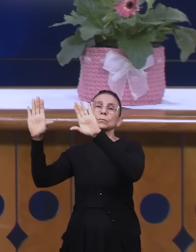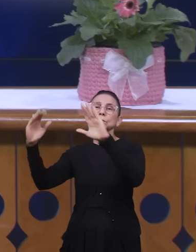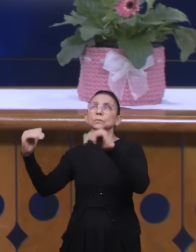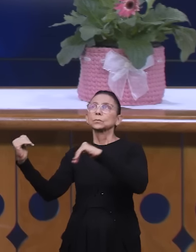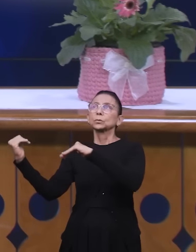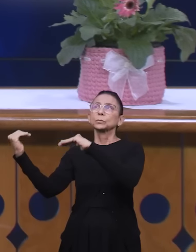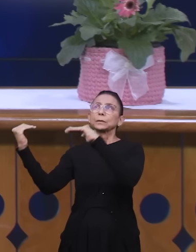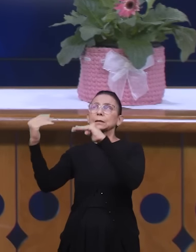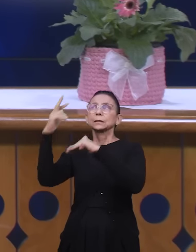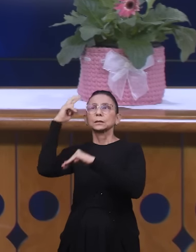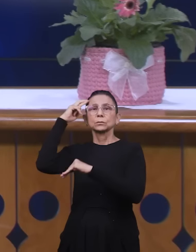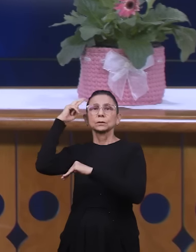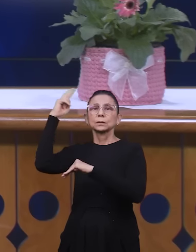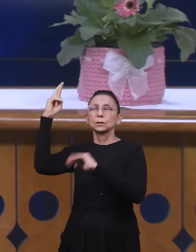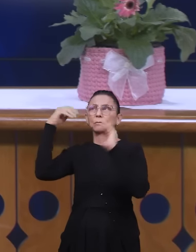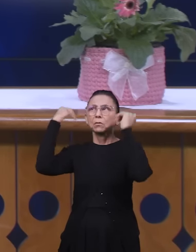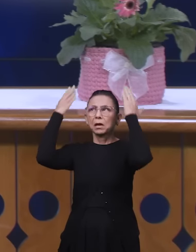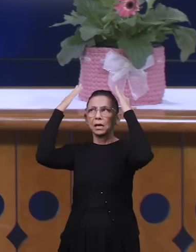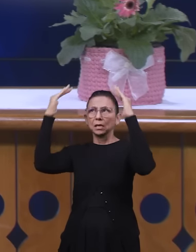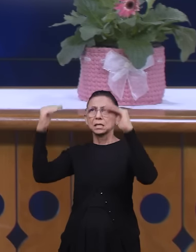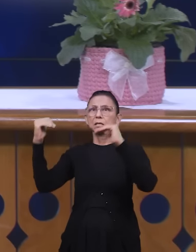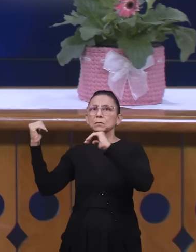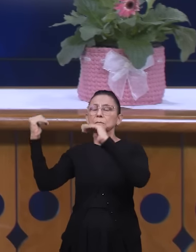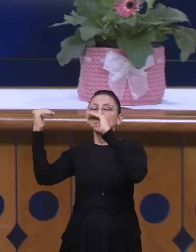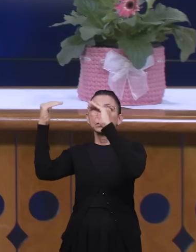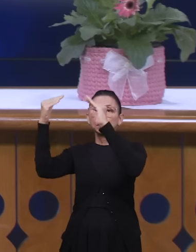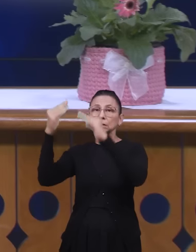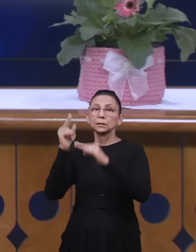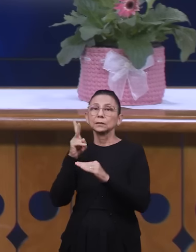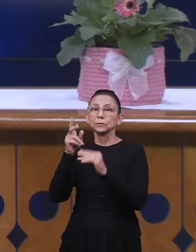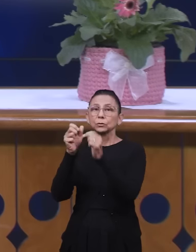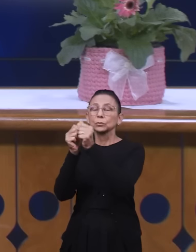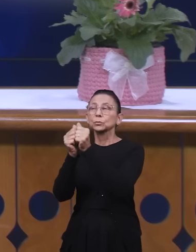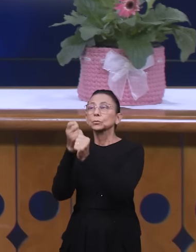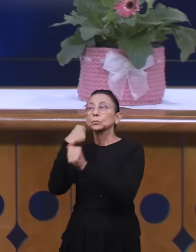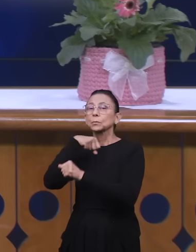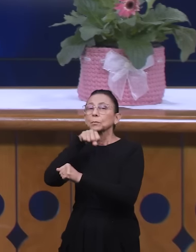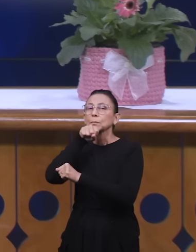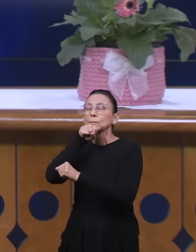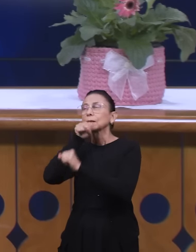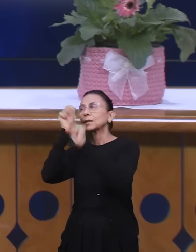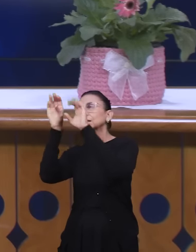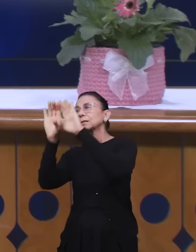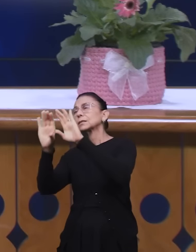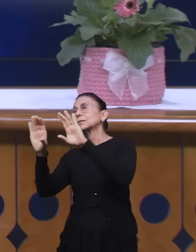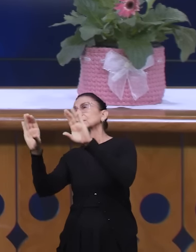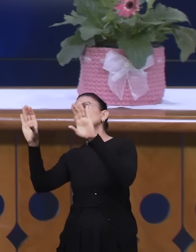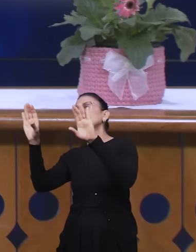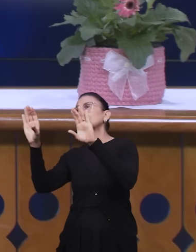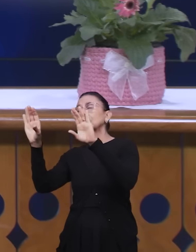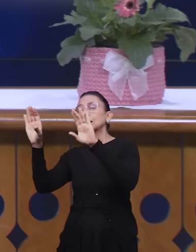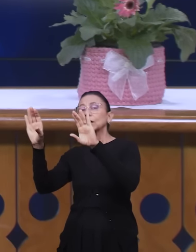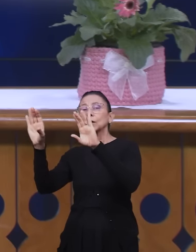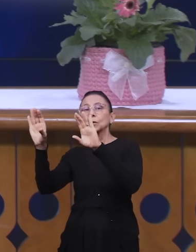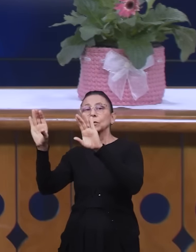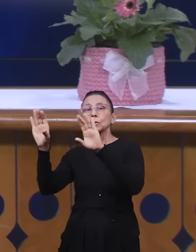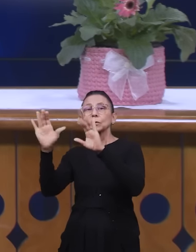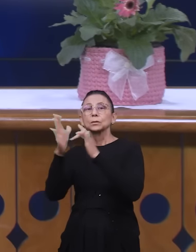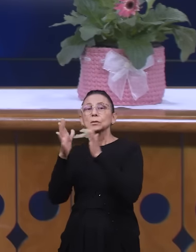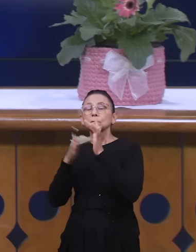dos senhores, aquele que estava com o Pai na criação, aquele que contemplou a formação